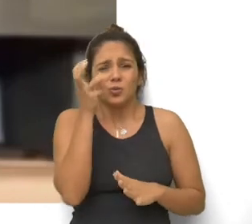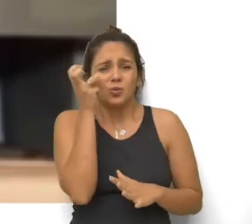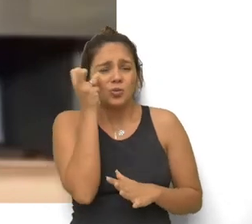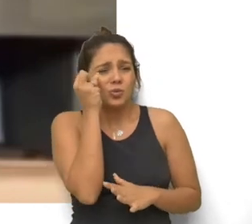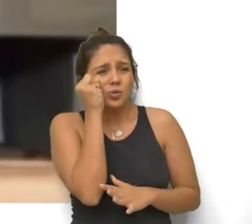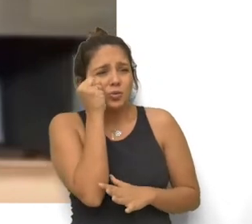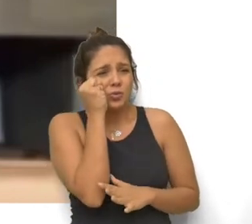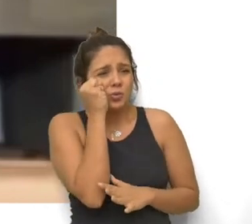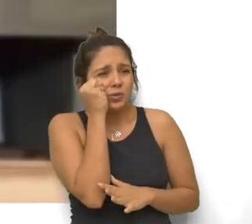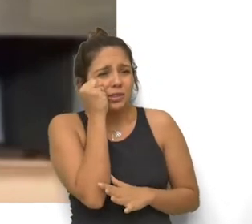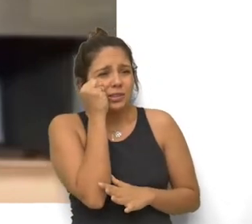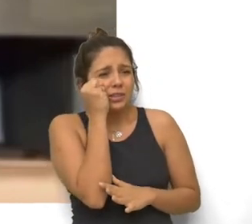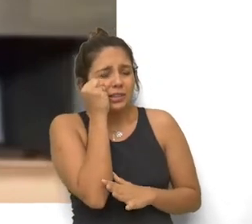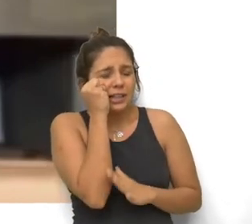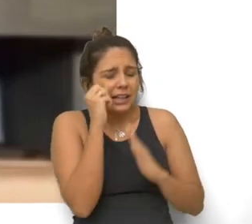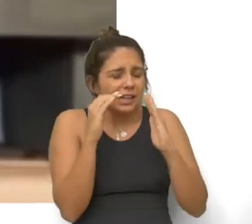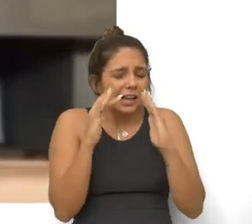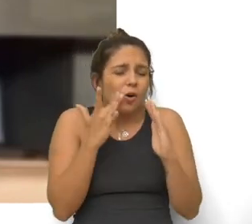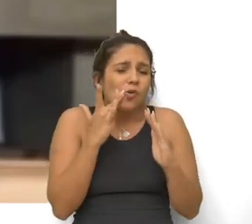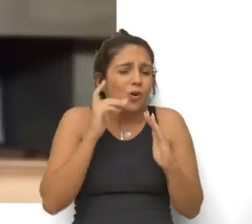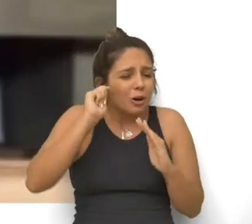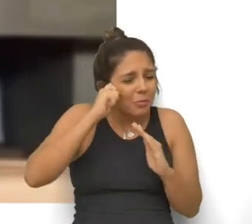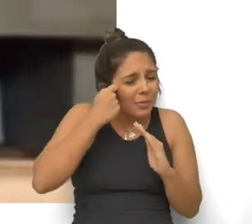Dormir em Ouro Preto.